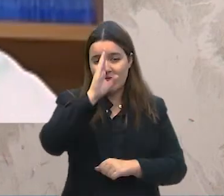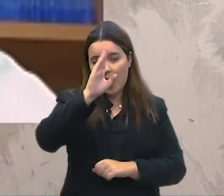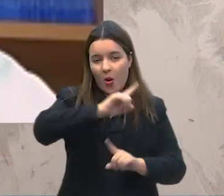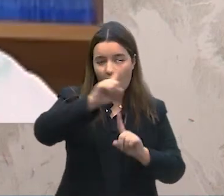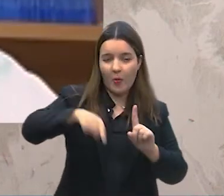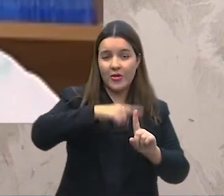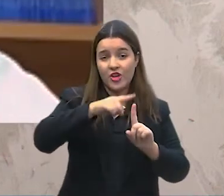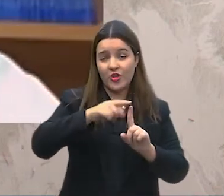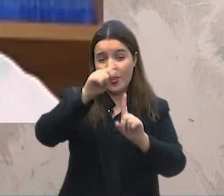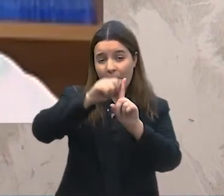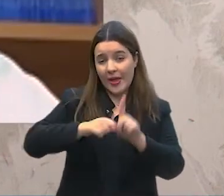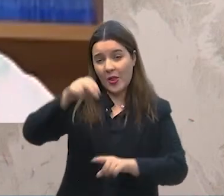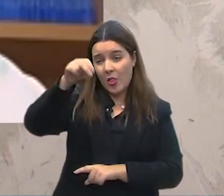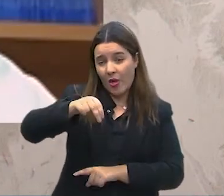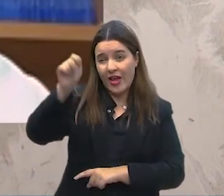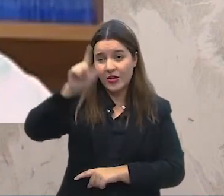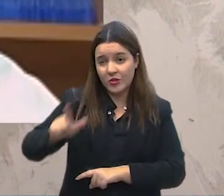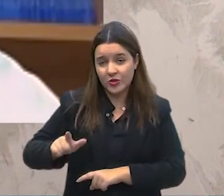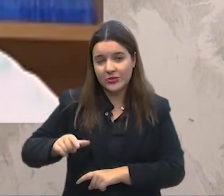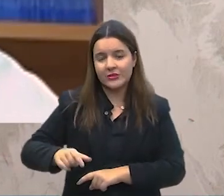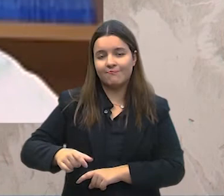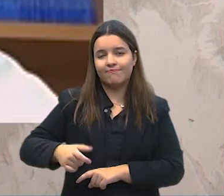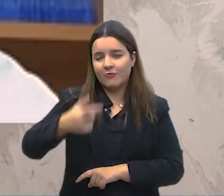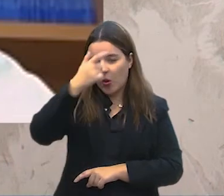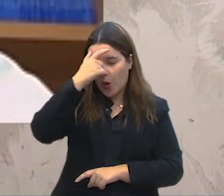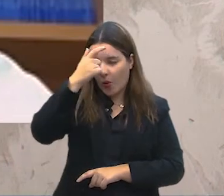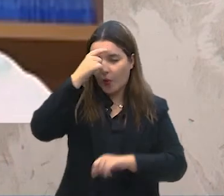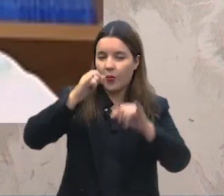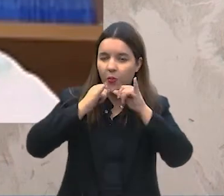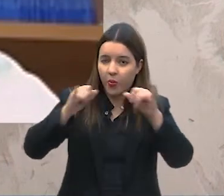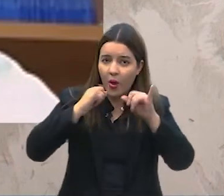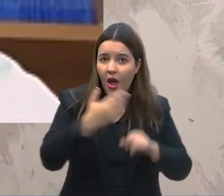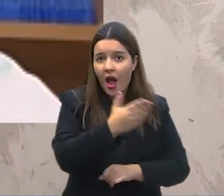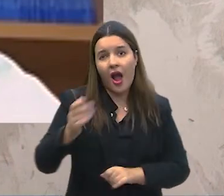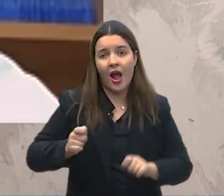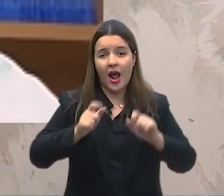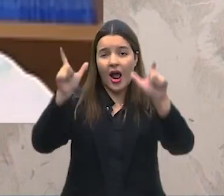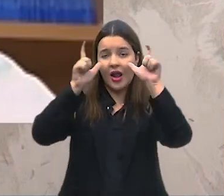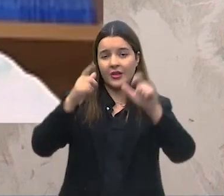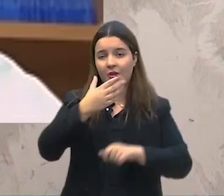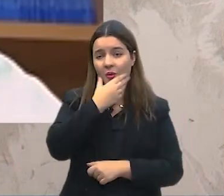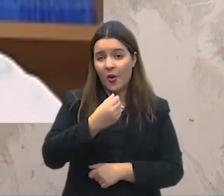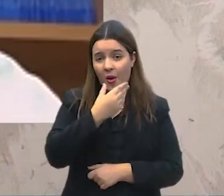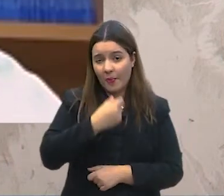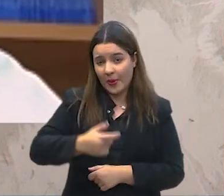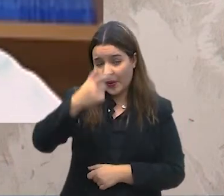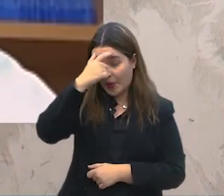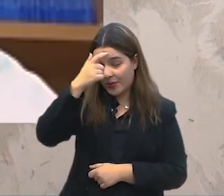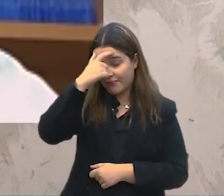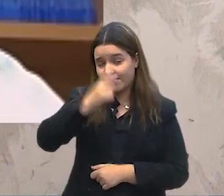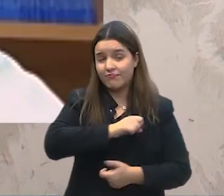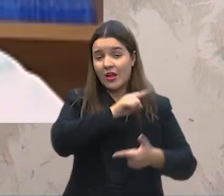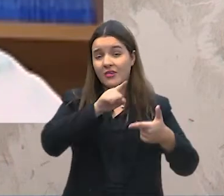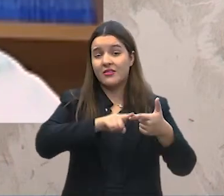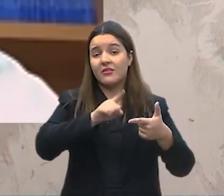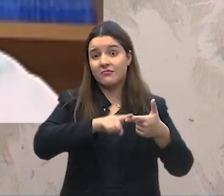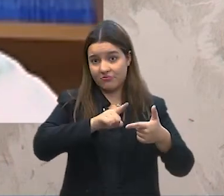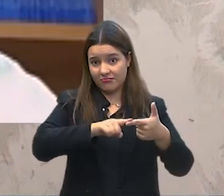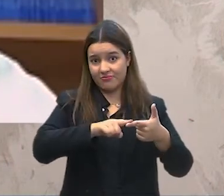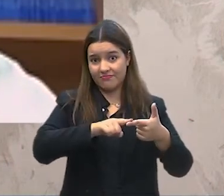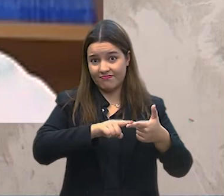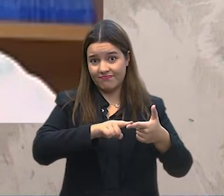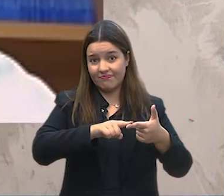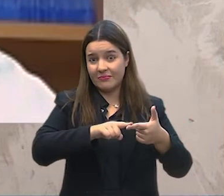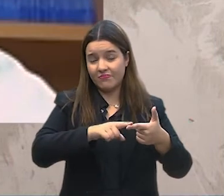do Novembro Azul, de todo esse movimento de alerta, de prevenção e conscientização. O segundo deles é que quando a